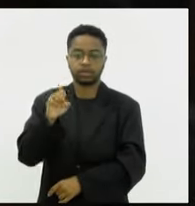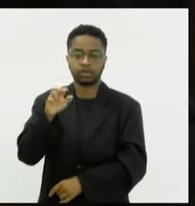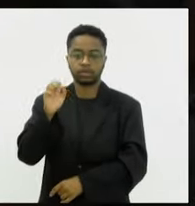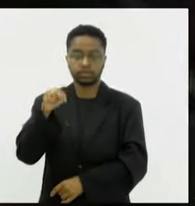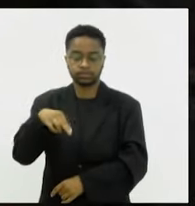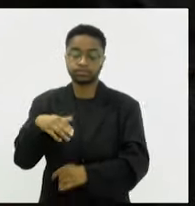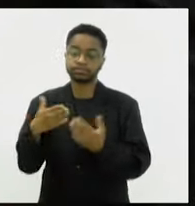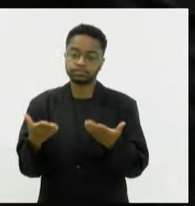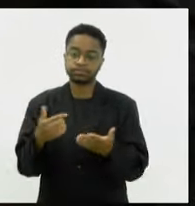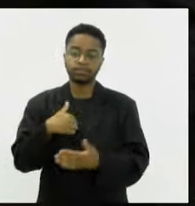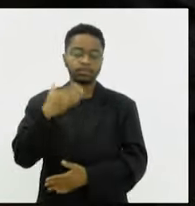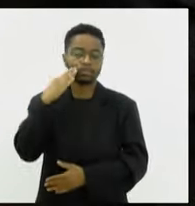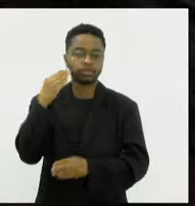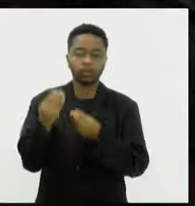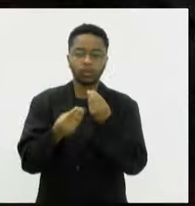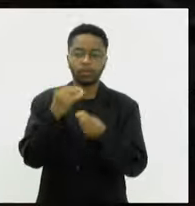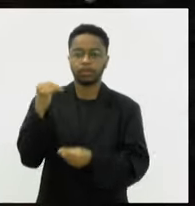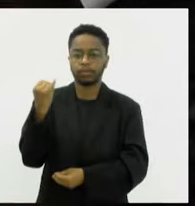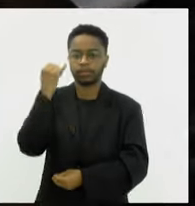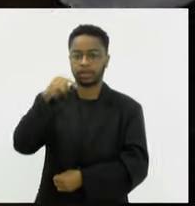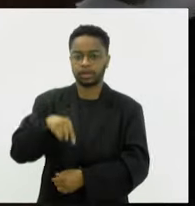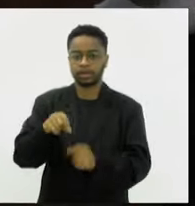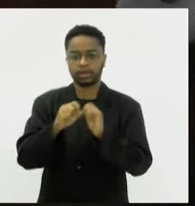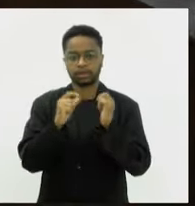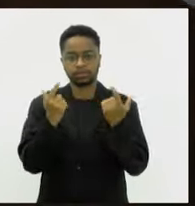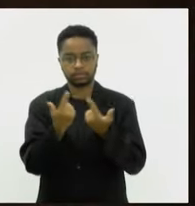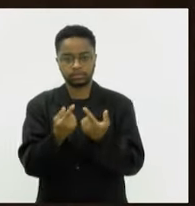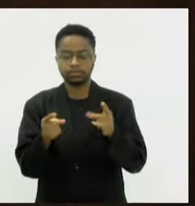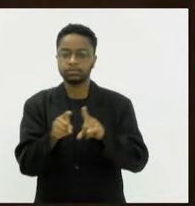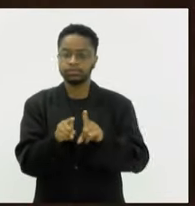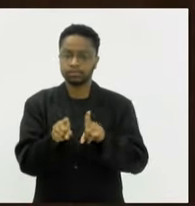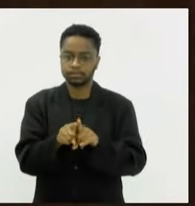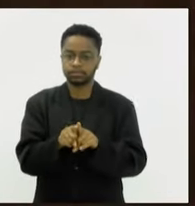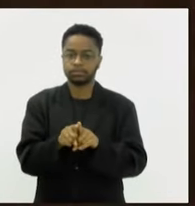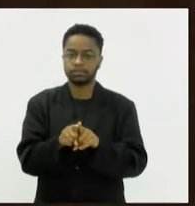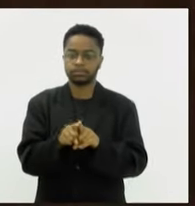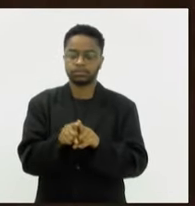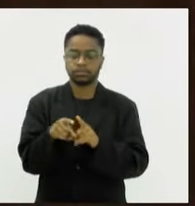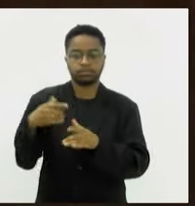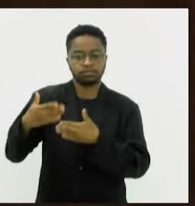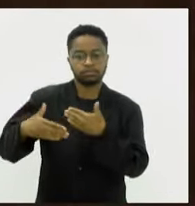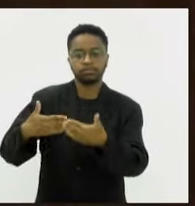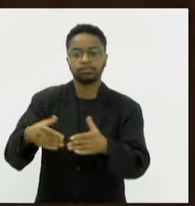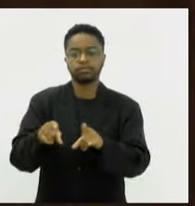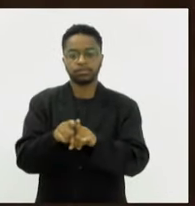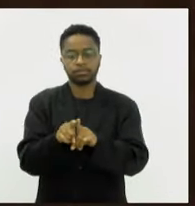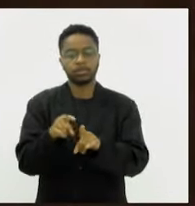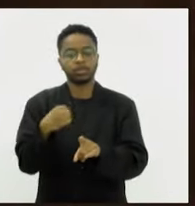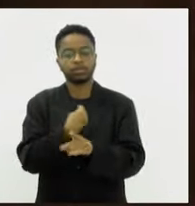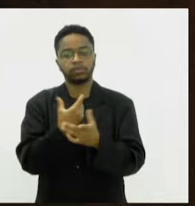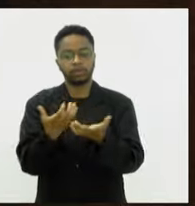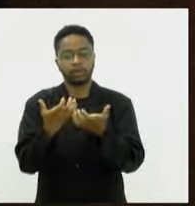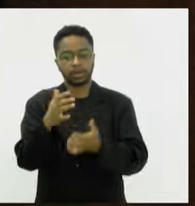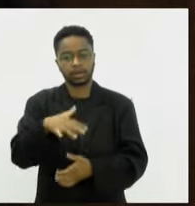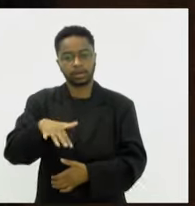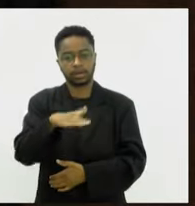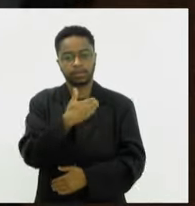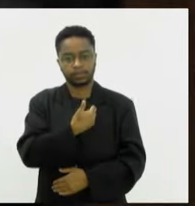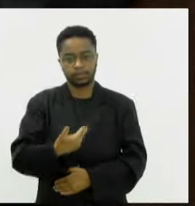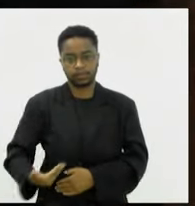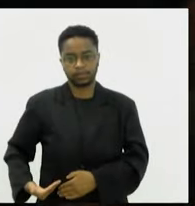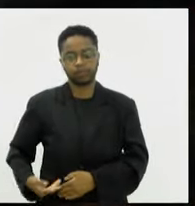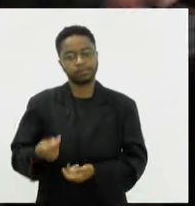importância dessa casa também nos processos em que a gente quer que uma administração pública garanta